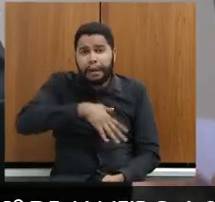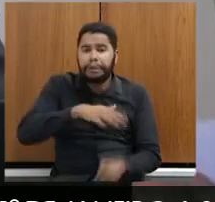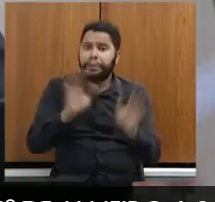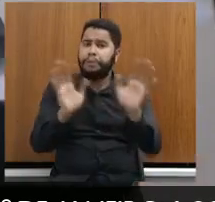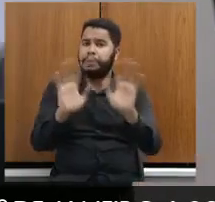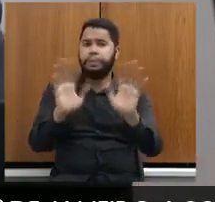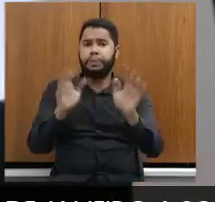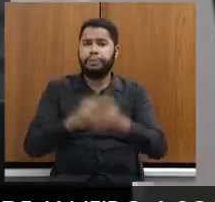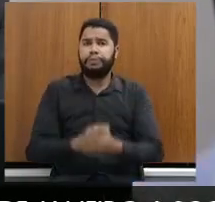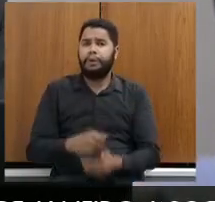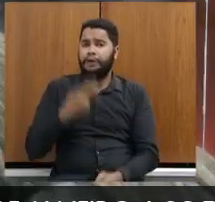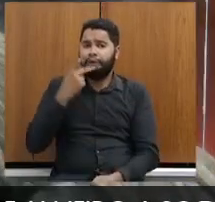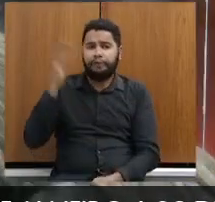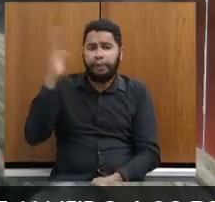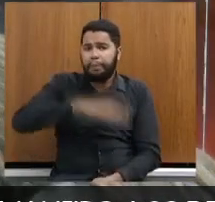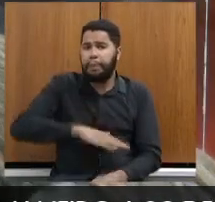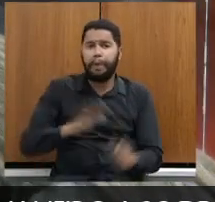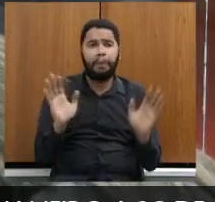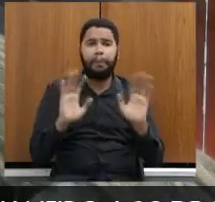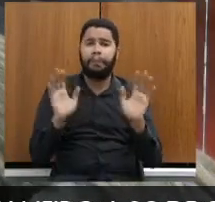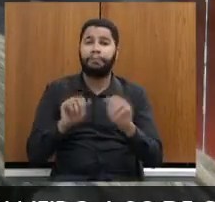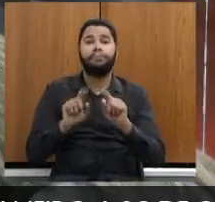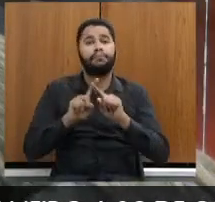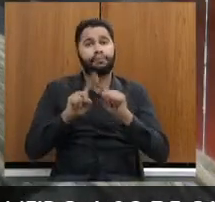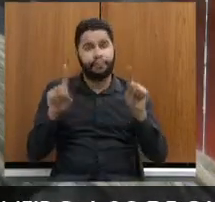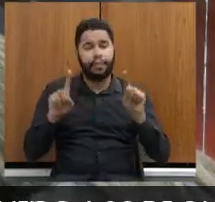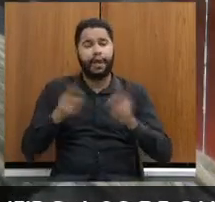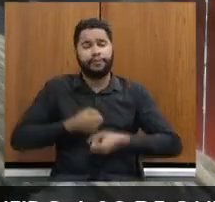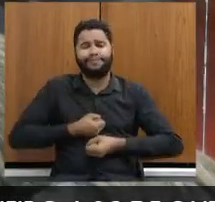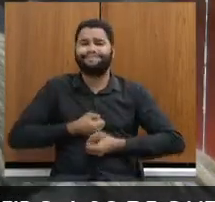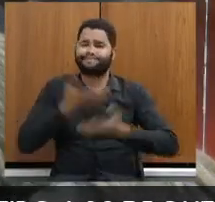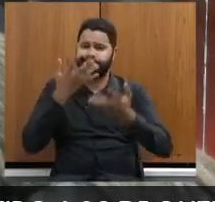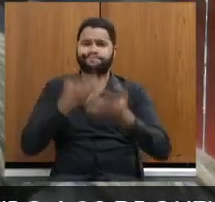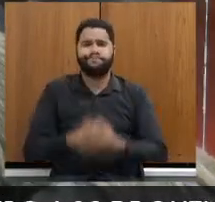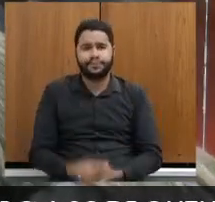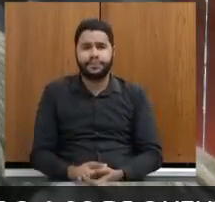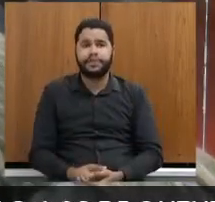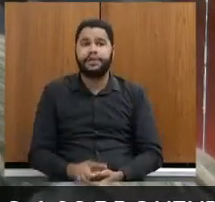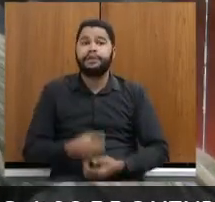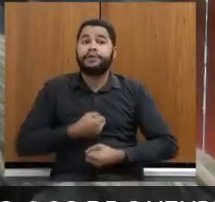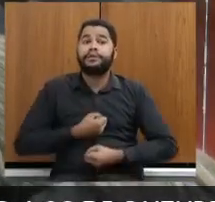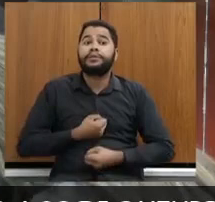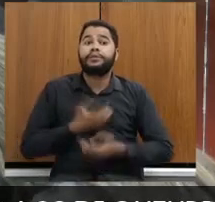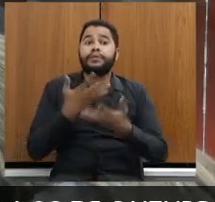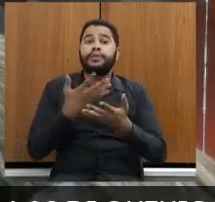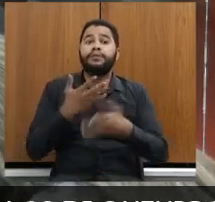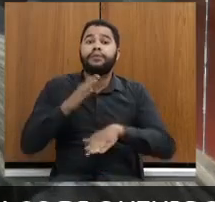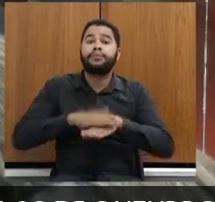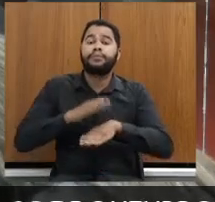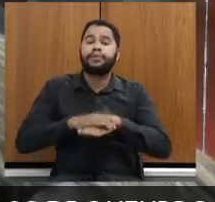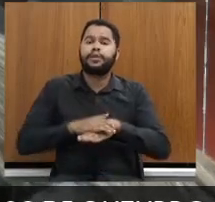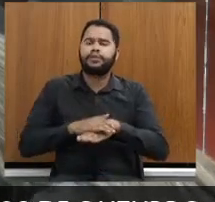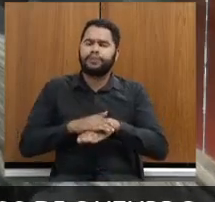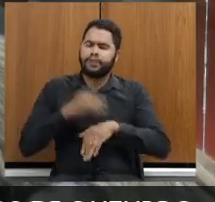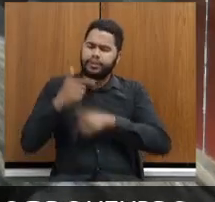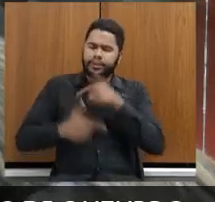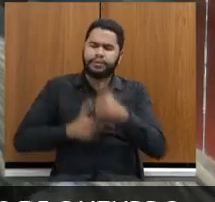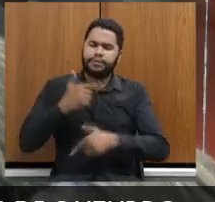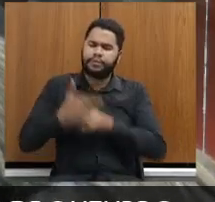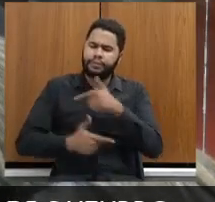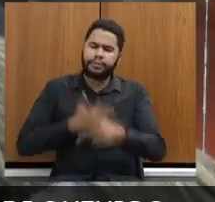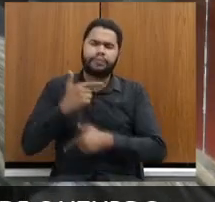governo não falou mal do governo mas tá fazendo um desabafo desabafo de quem está na ponta da linha